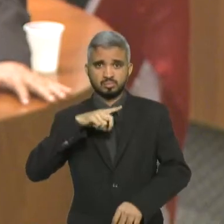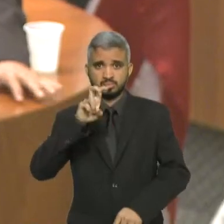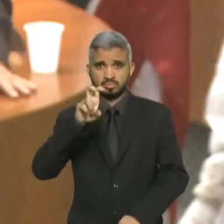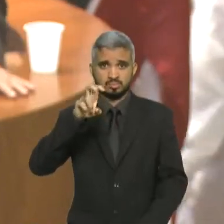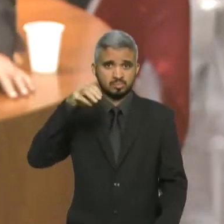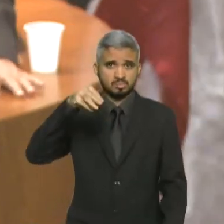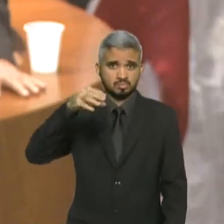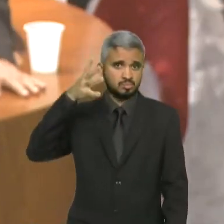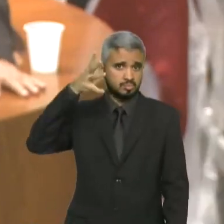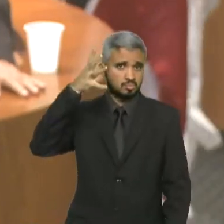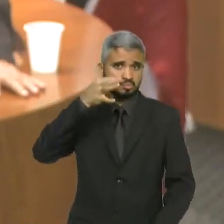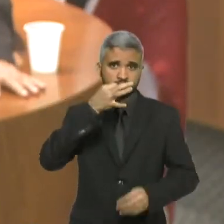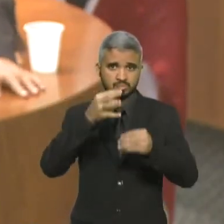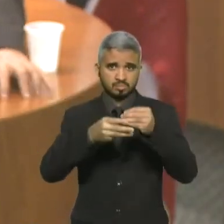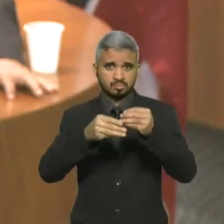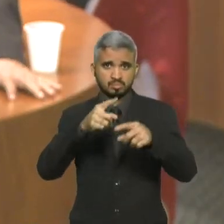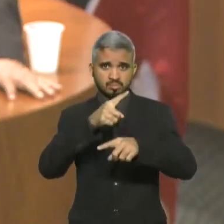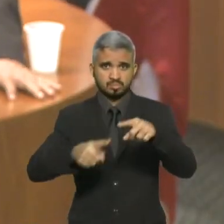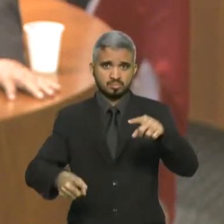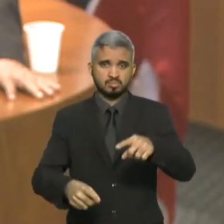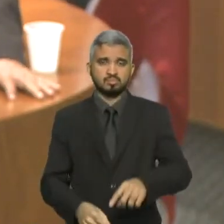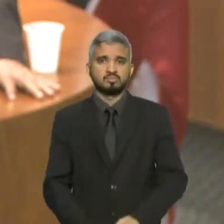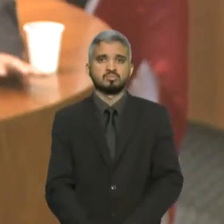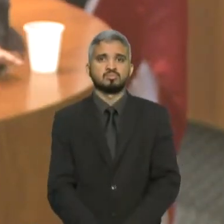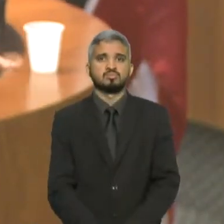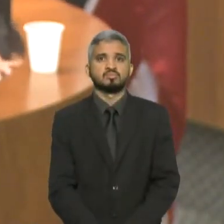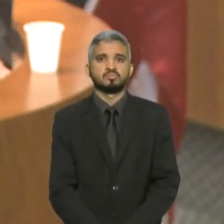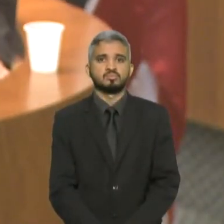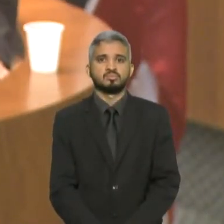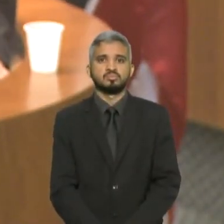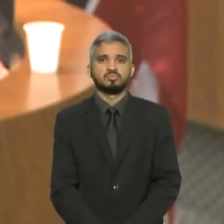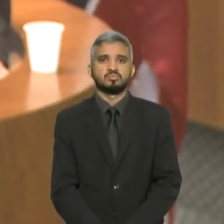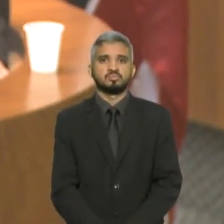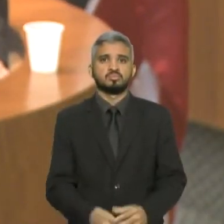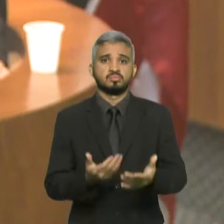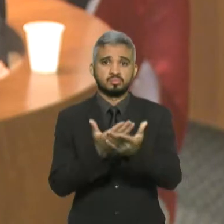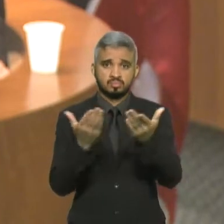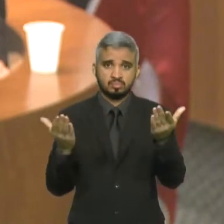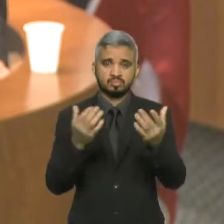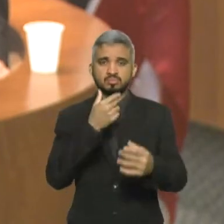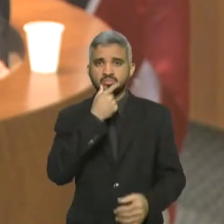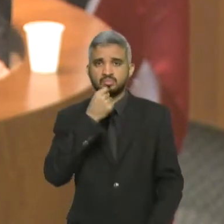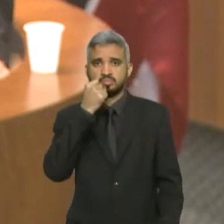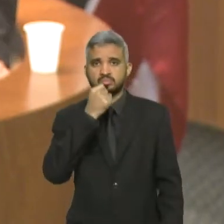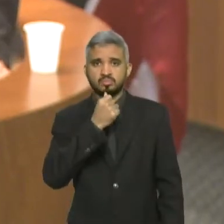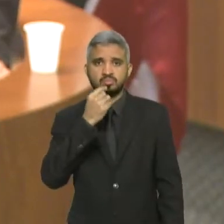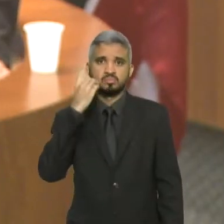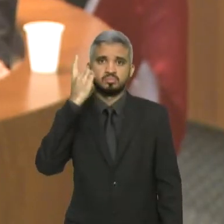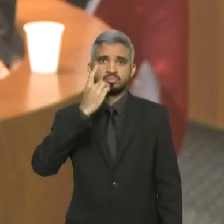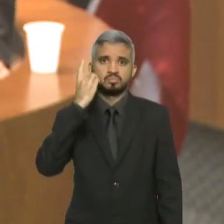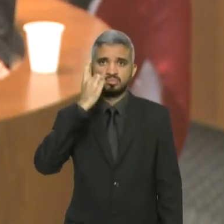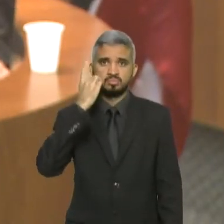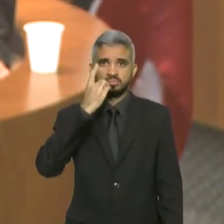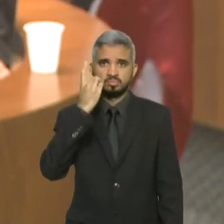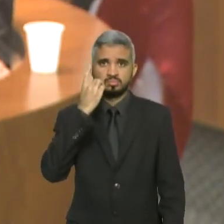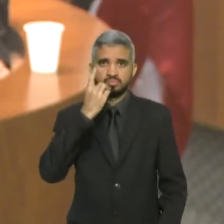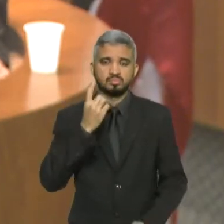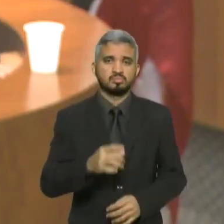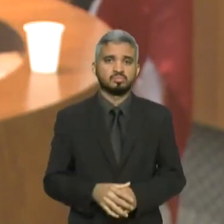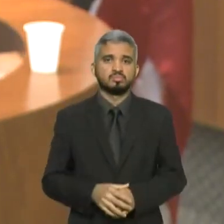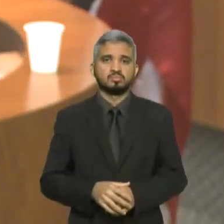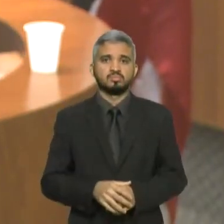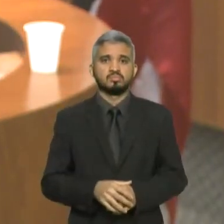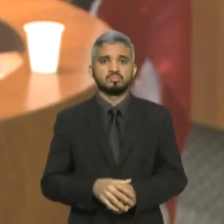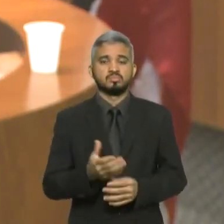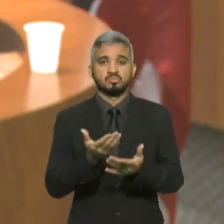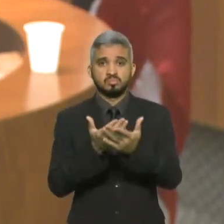Senhores deputados, senhoras deputadas, muito bom dia a todos e todas, todes também. Companheiros da galeria, companheiros que nos acompanham